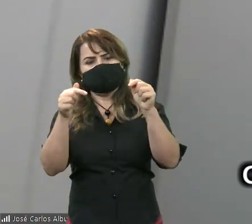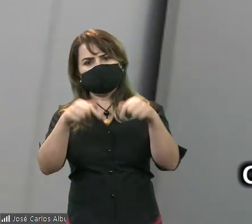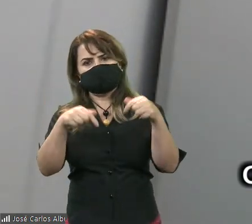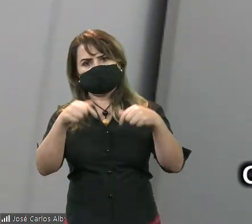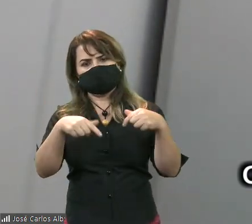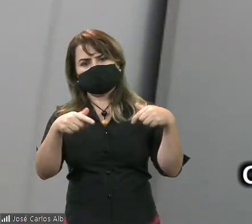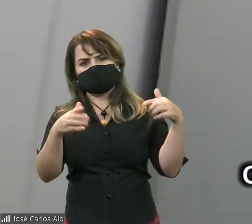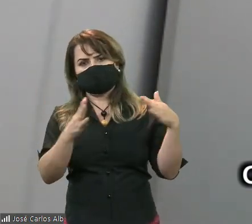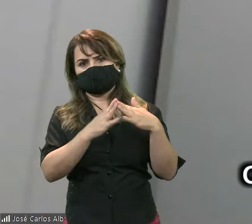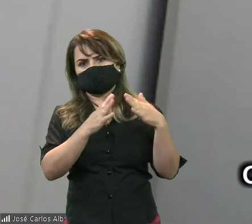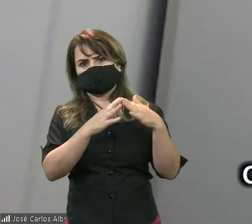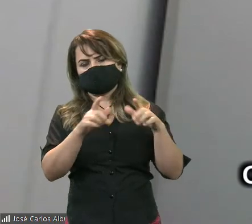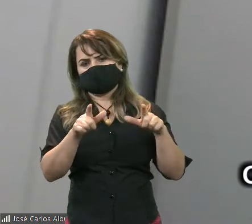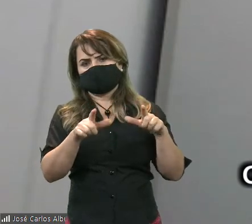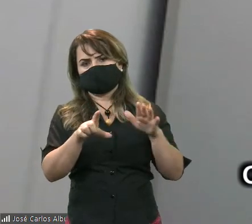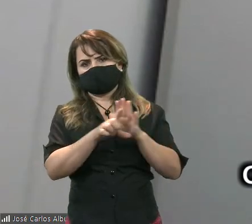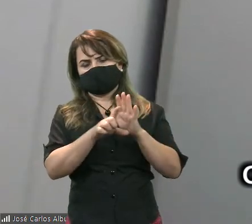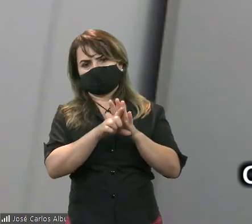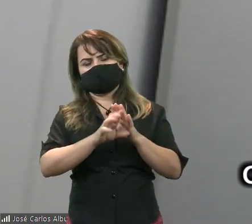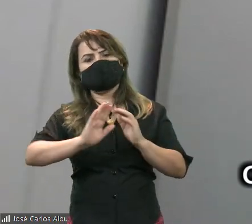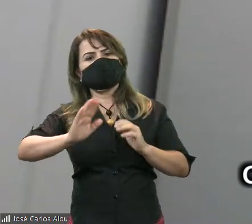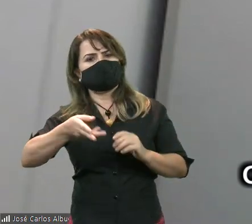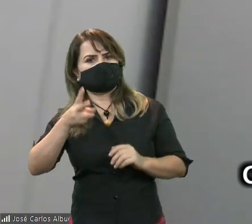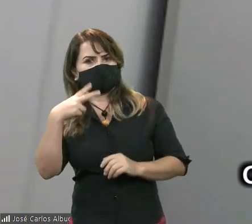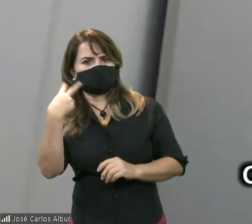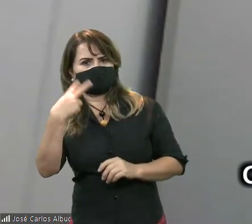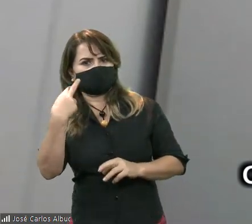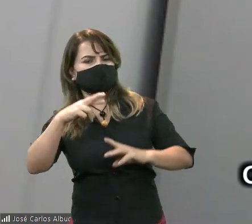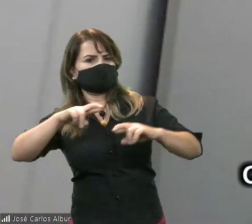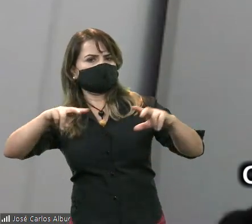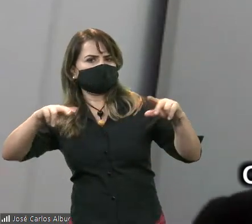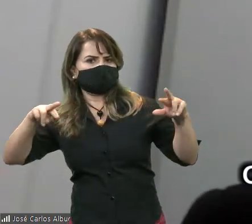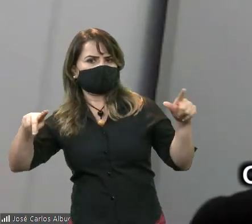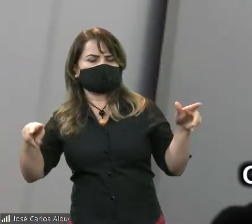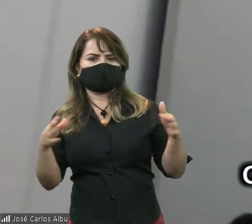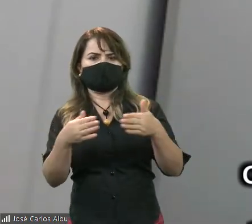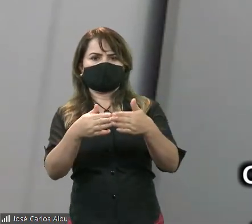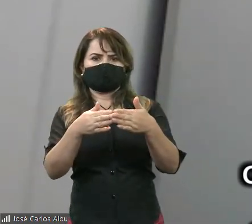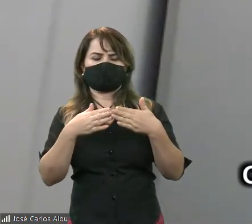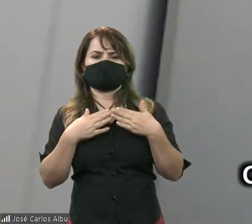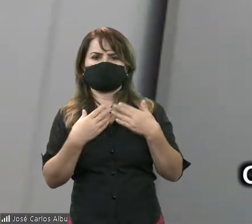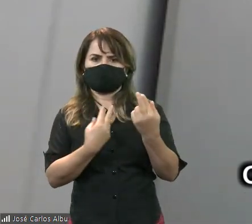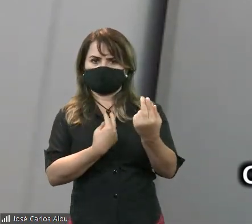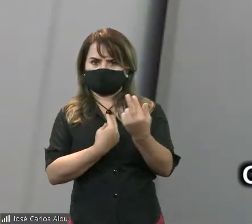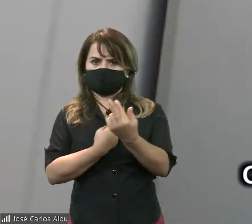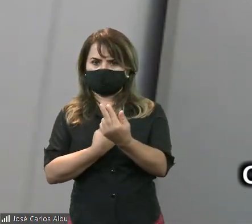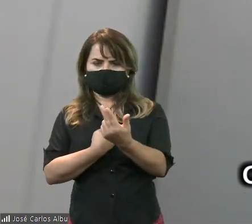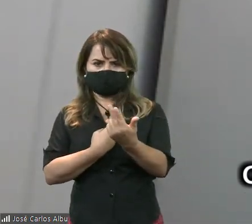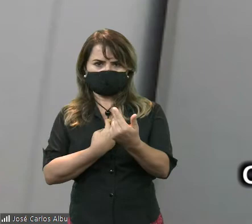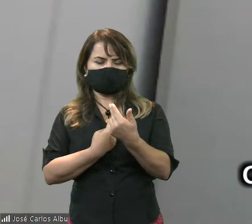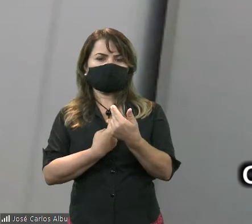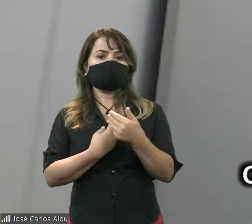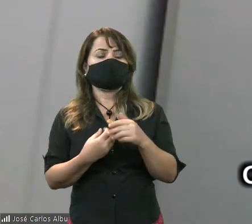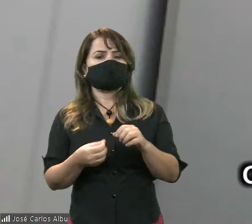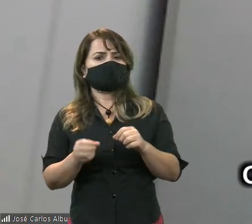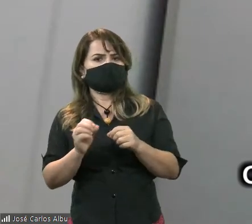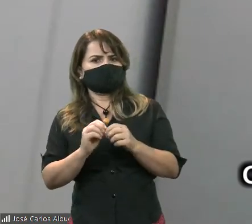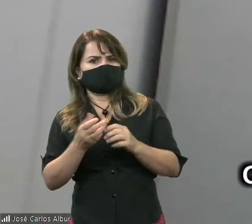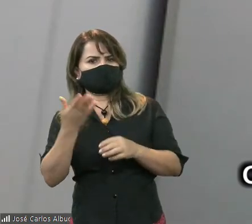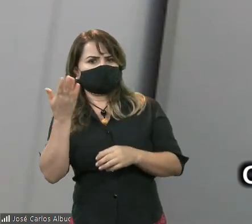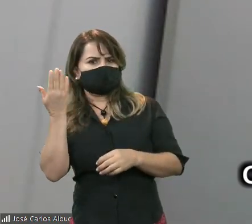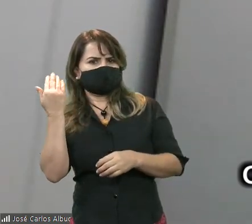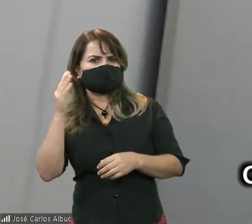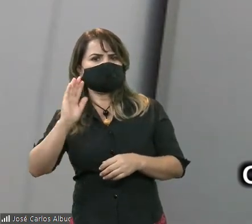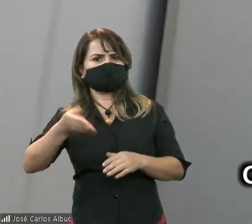aqui diversos vereadores fazendo essa solicitação. Isso aí, fazendo ofício ao governo do